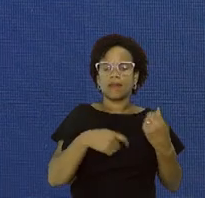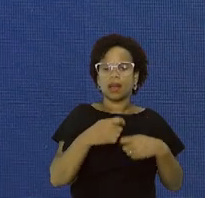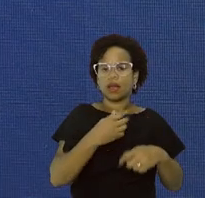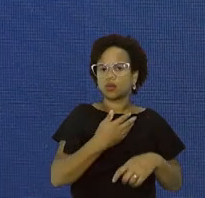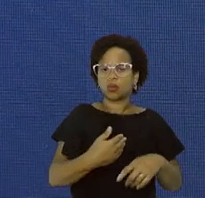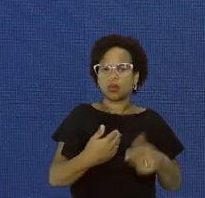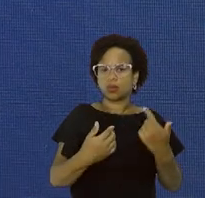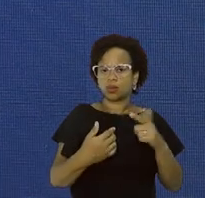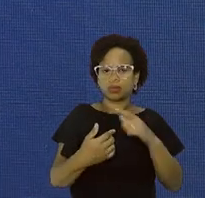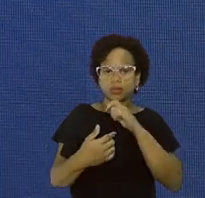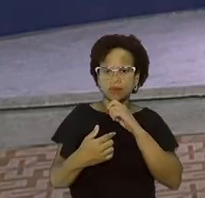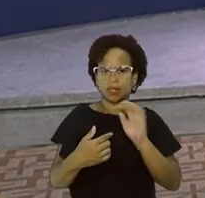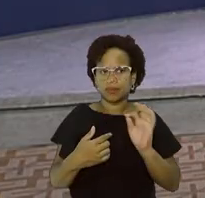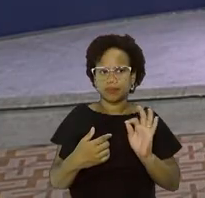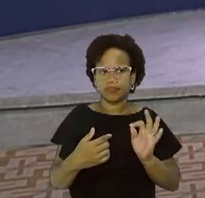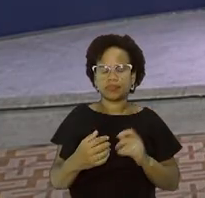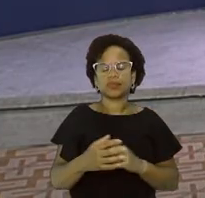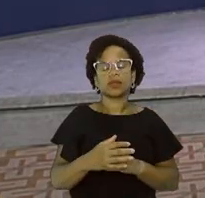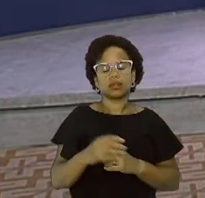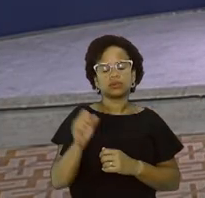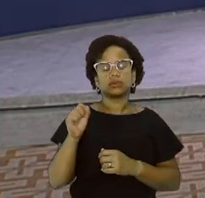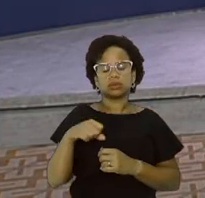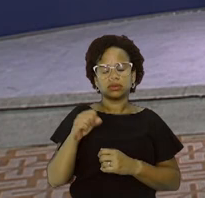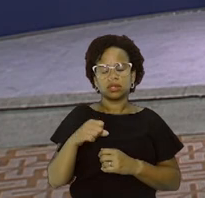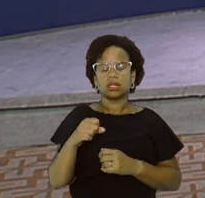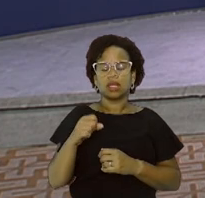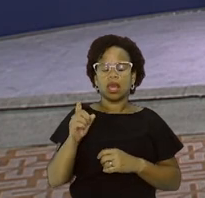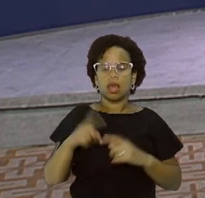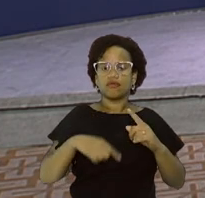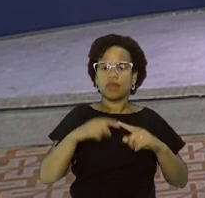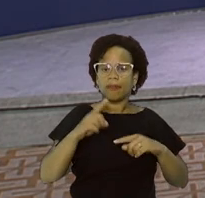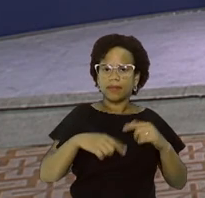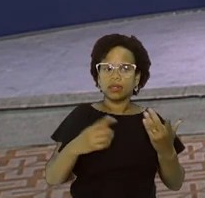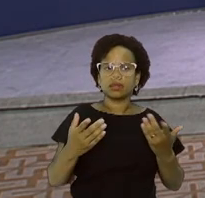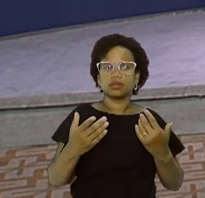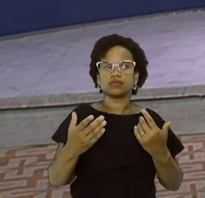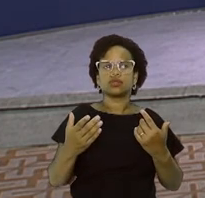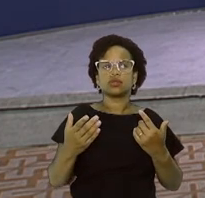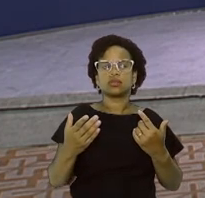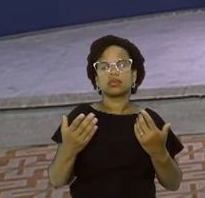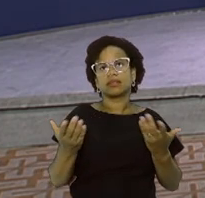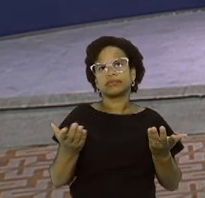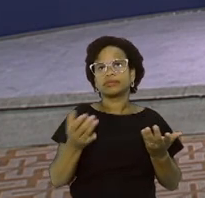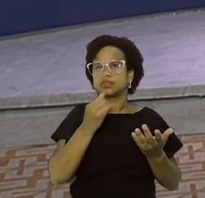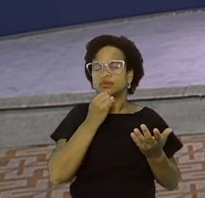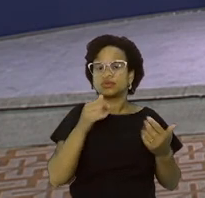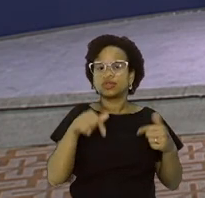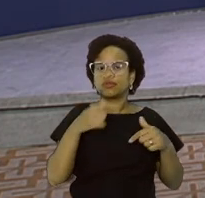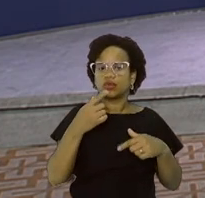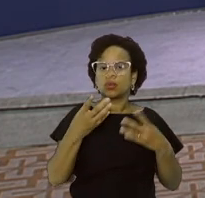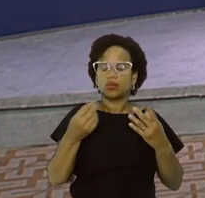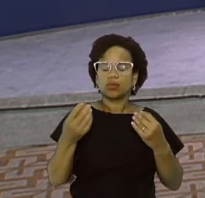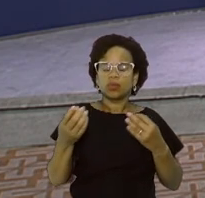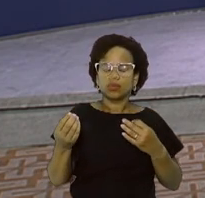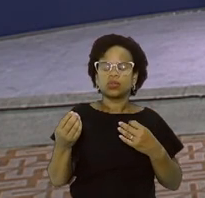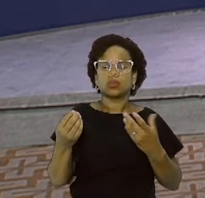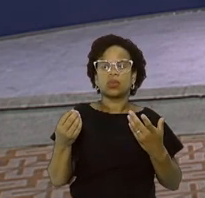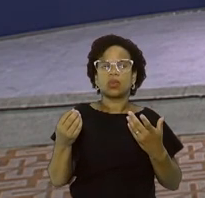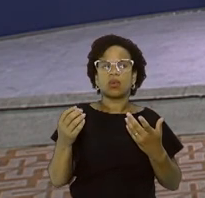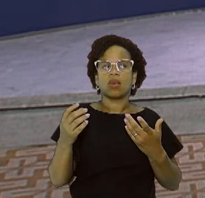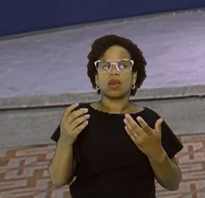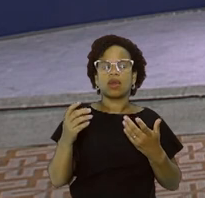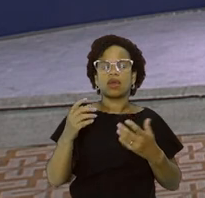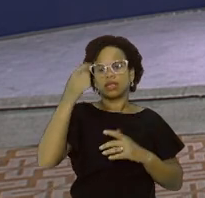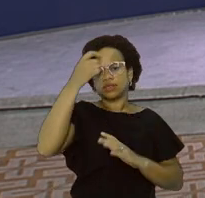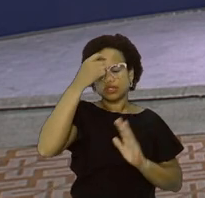alguma comparação são ferramentas então a gente tá falando aqui muito de tendência e falou até de inteligência artificial